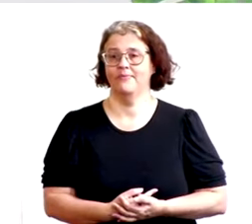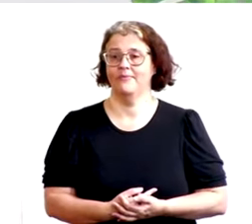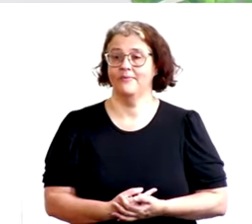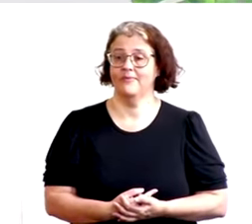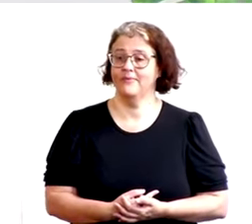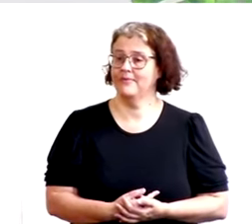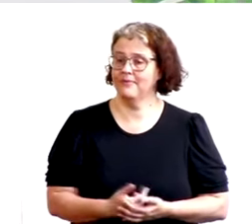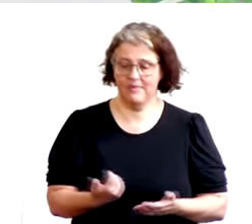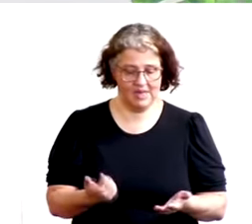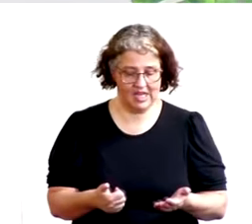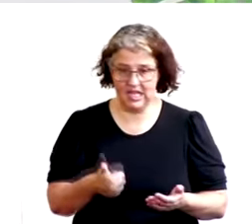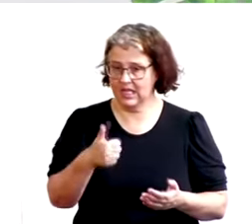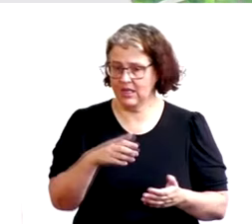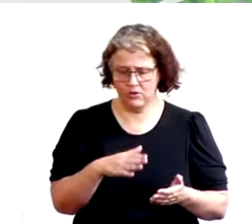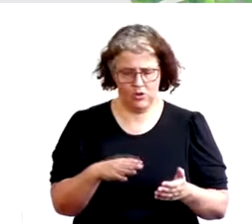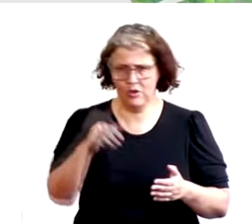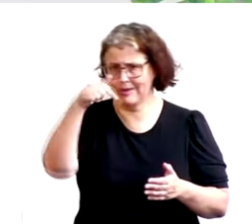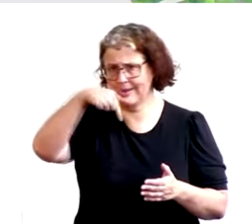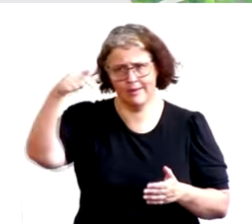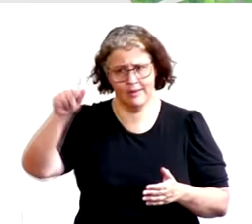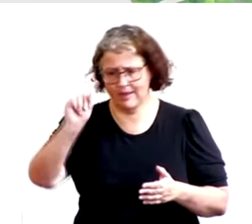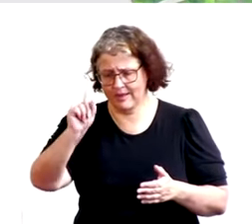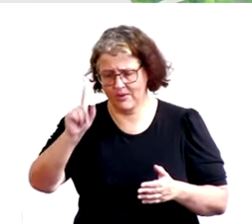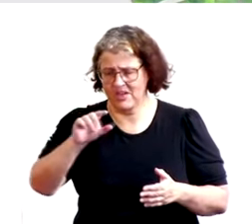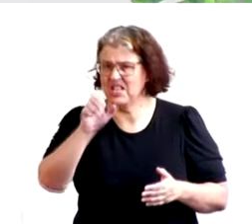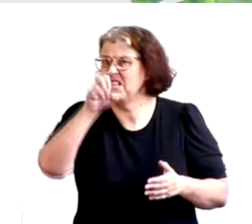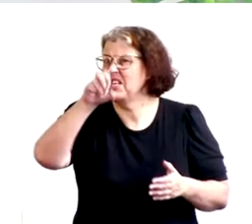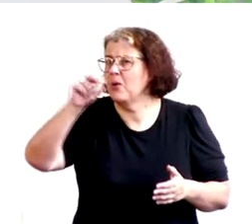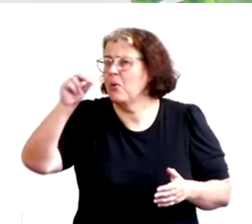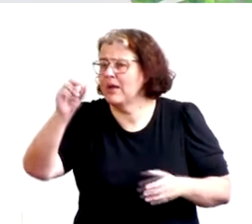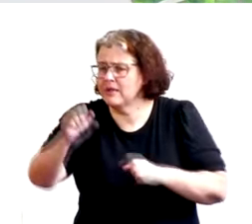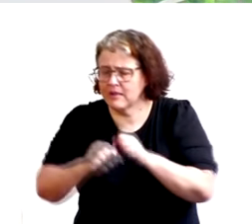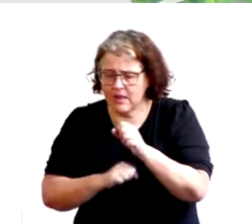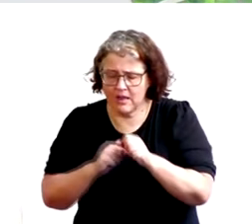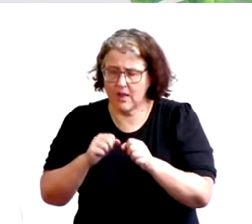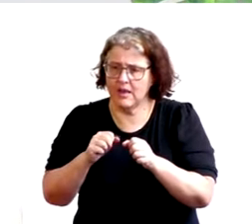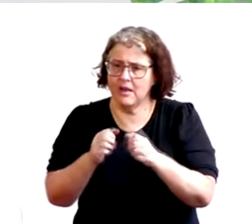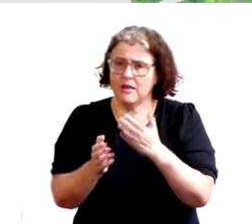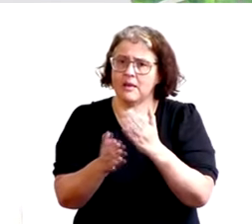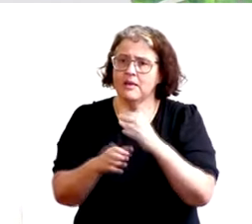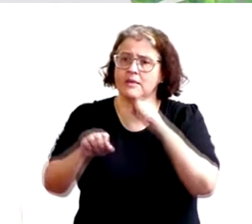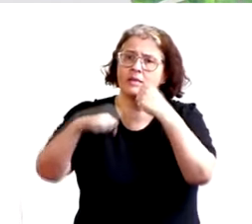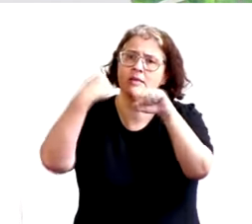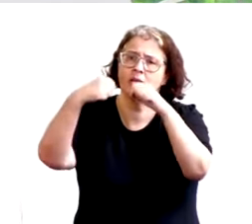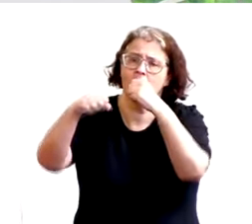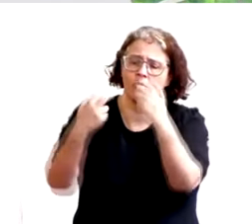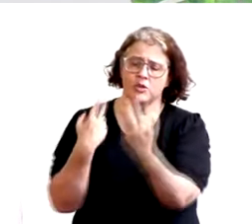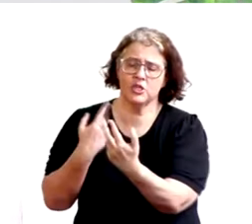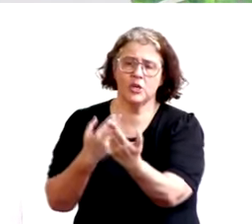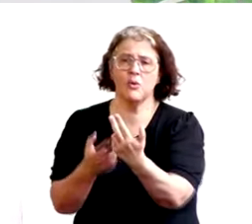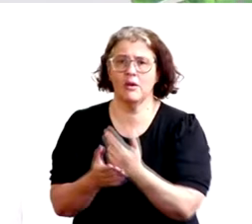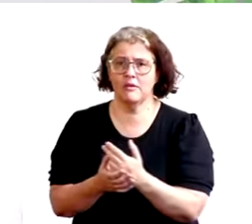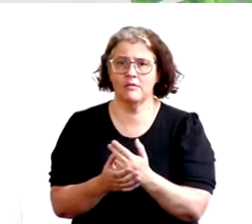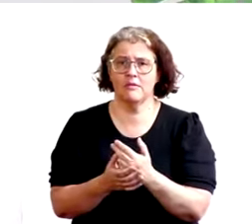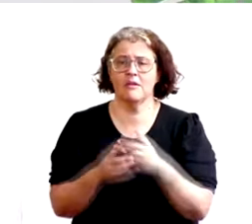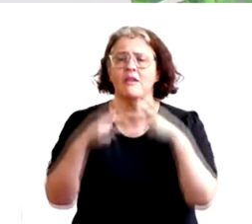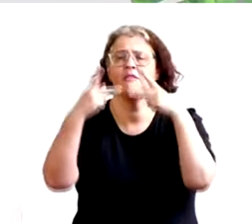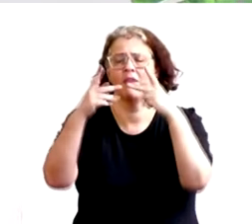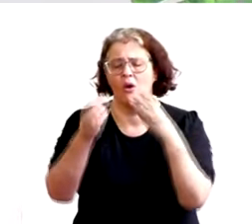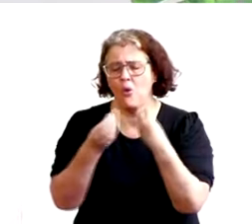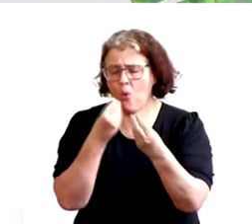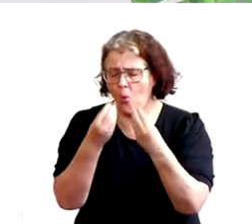50 do Salmos a como tratar os dilemas mais profundos da Alma